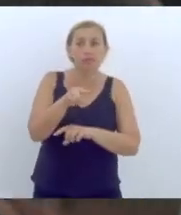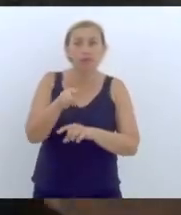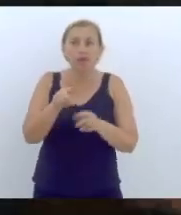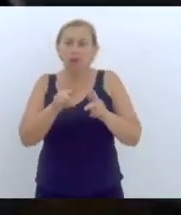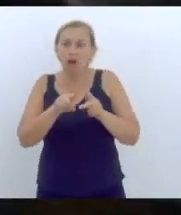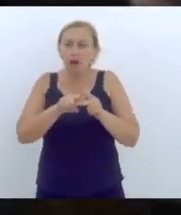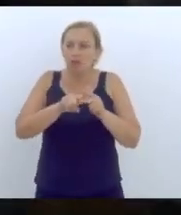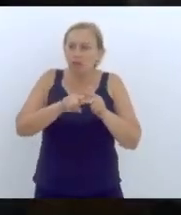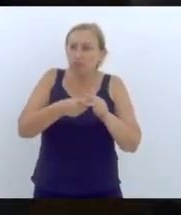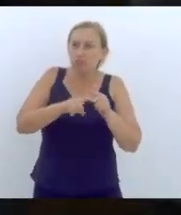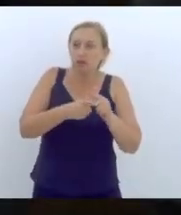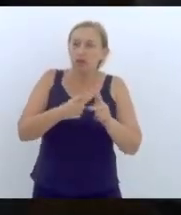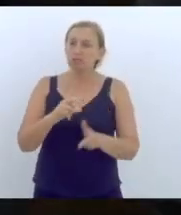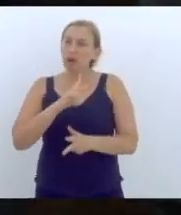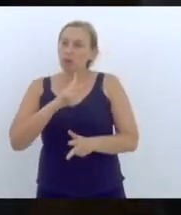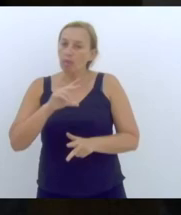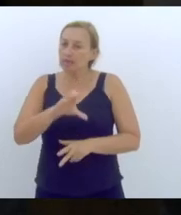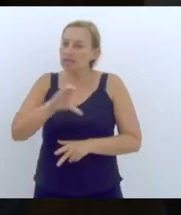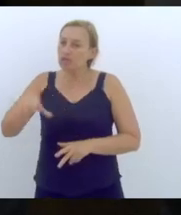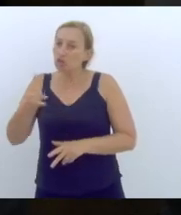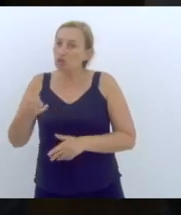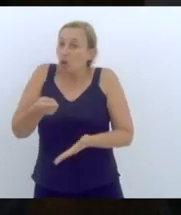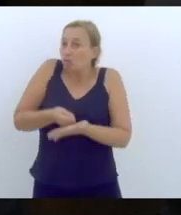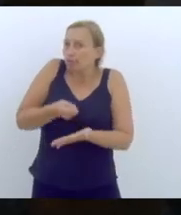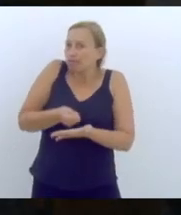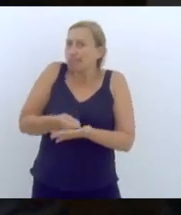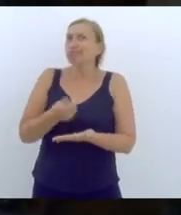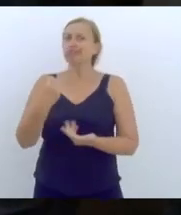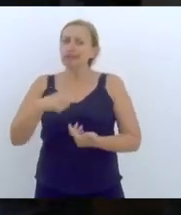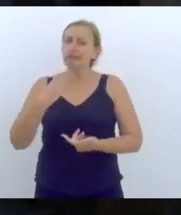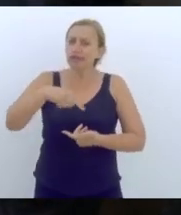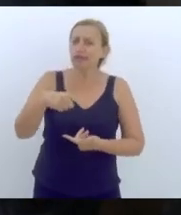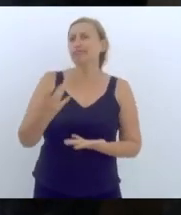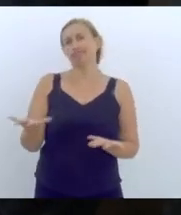contornar na própria CCJ, que obrigatoriamente vai ter que ir lá.